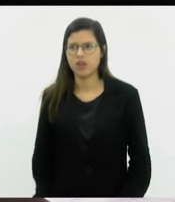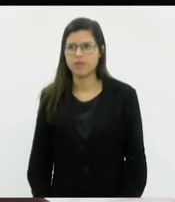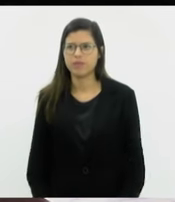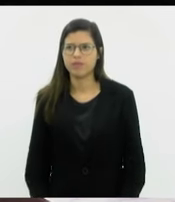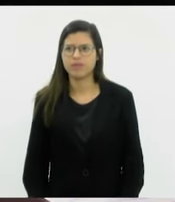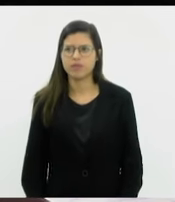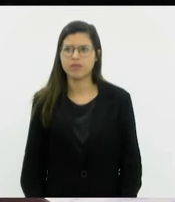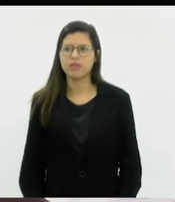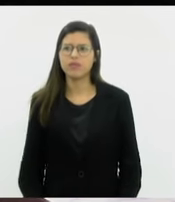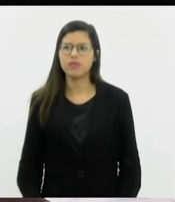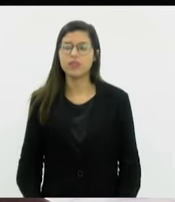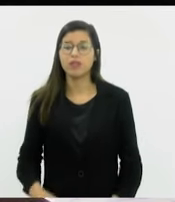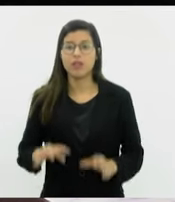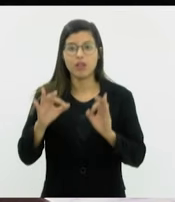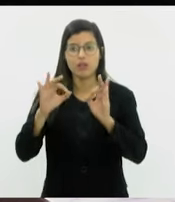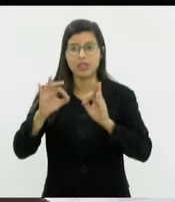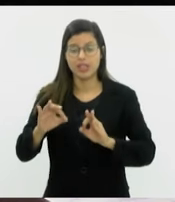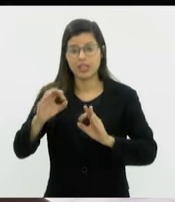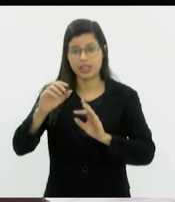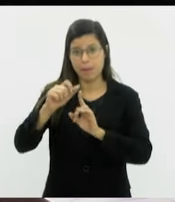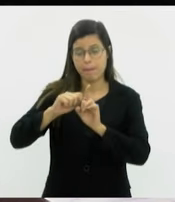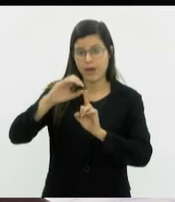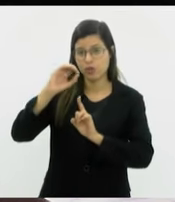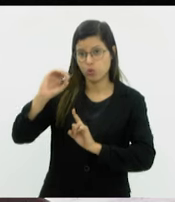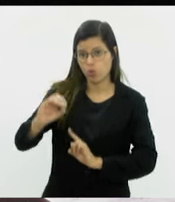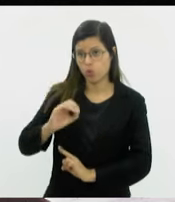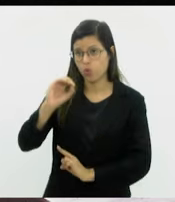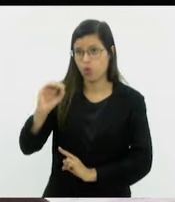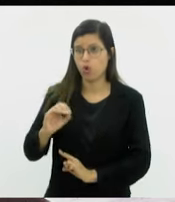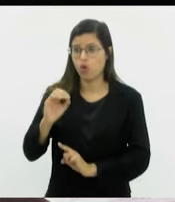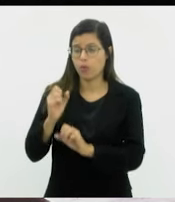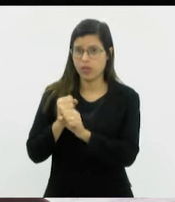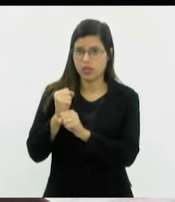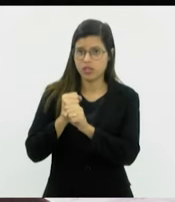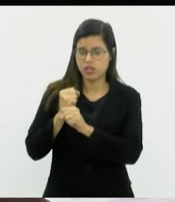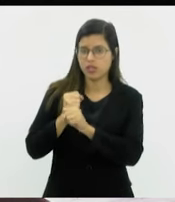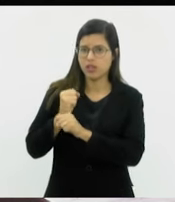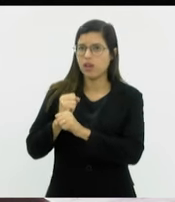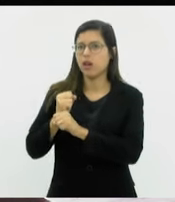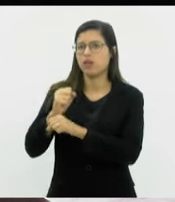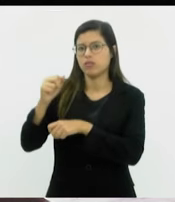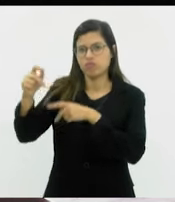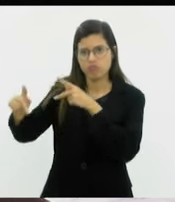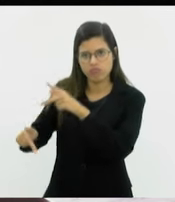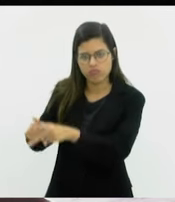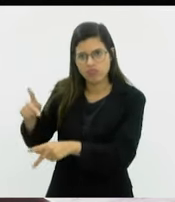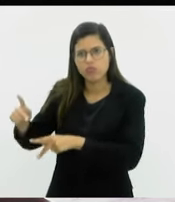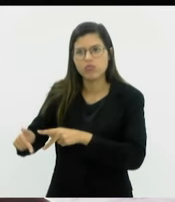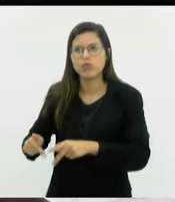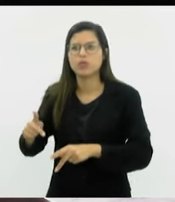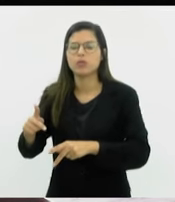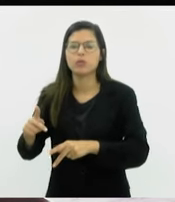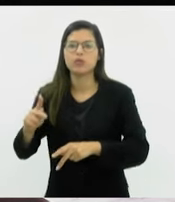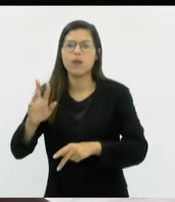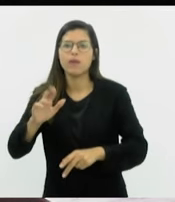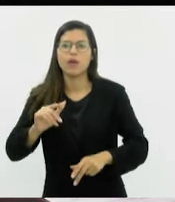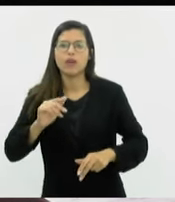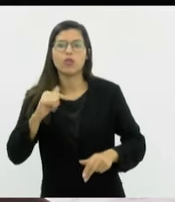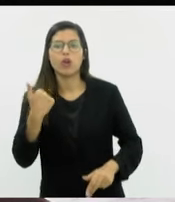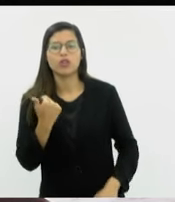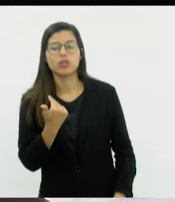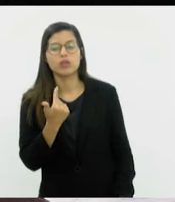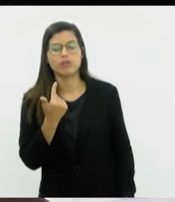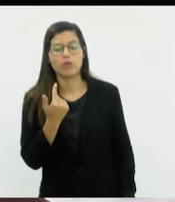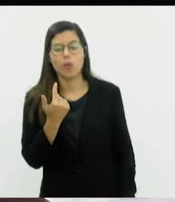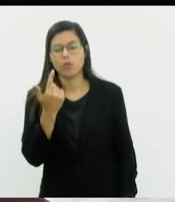eu tenho certeza que em outubro desse ano, pela honra e glória da população niteroense, teremos vidas melhores